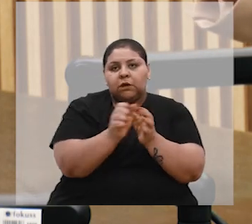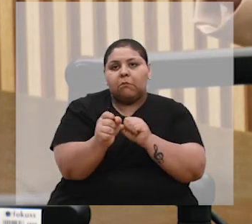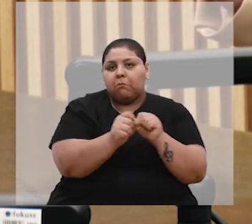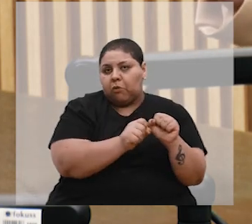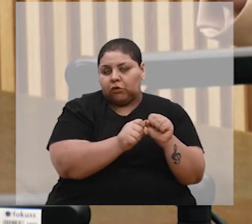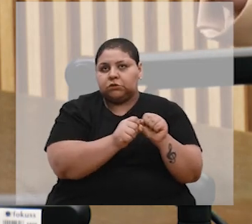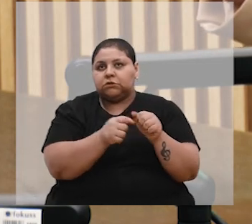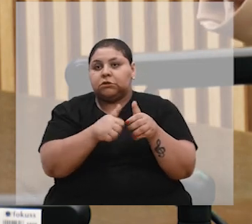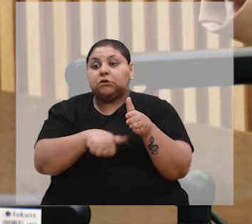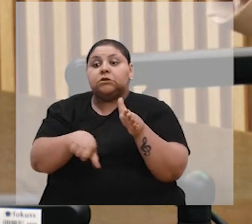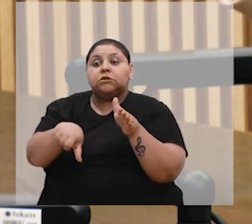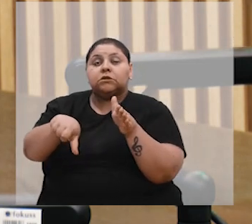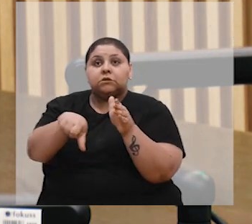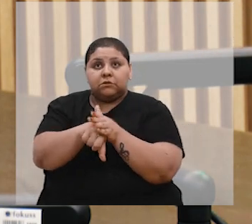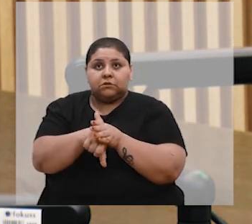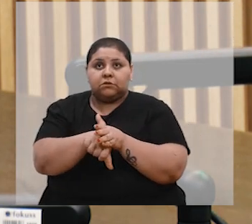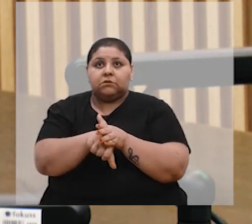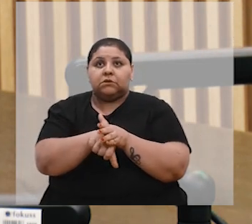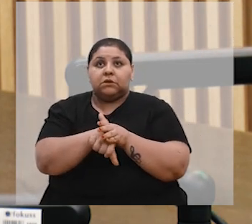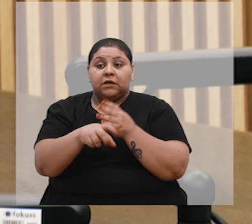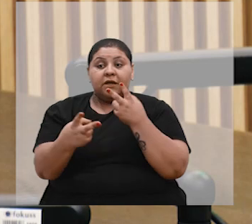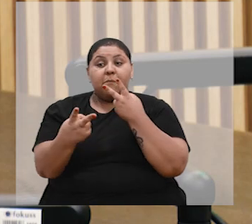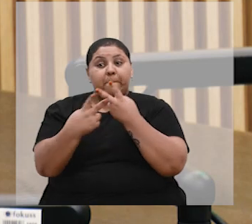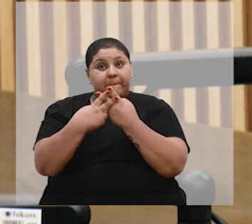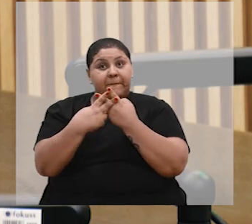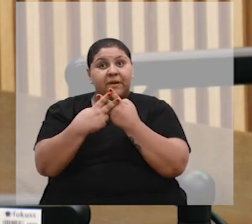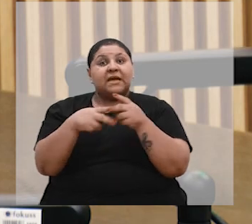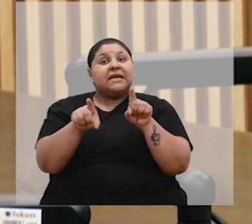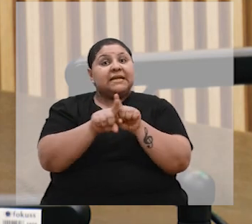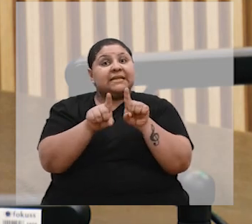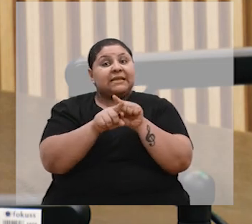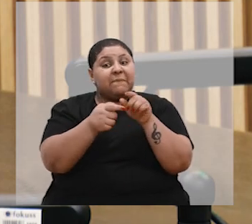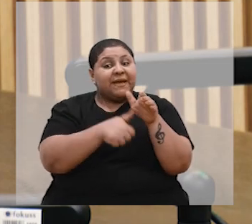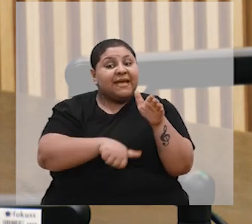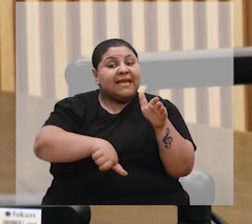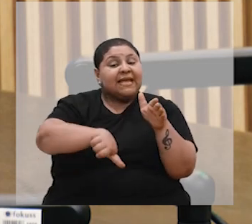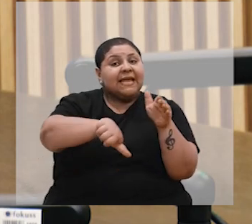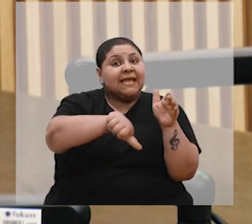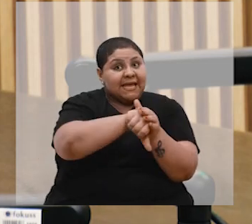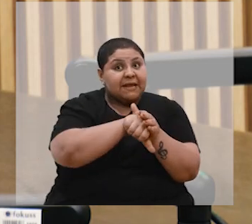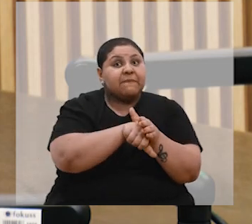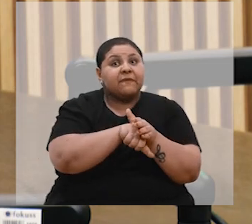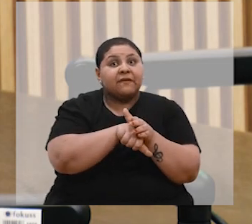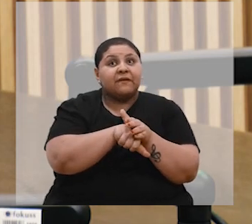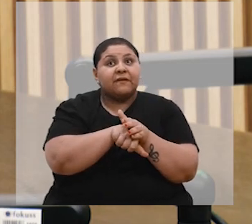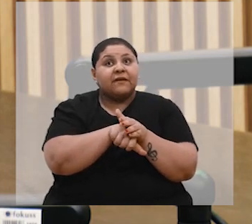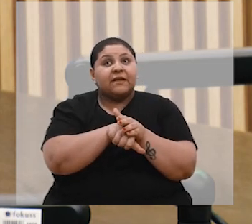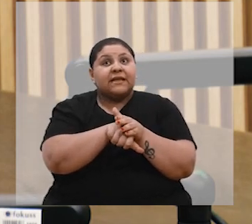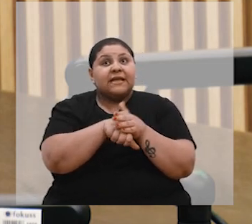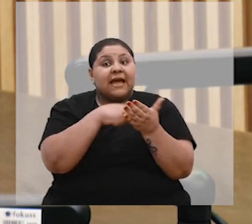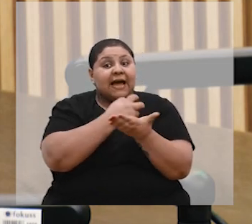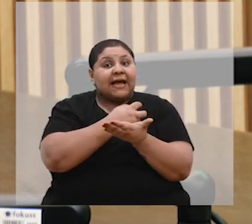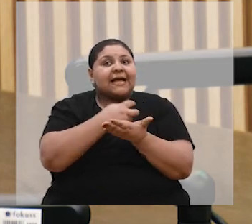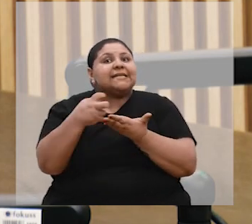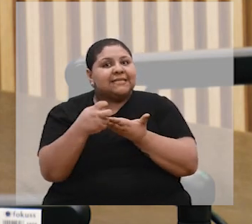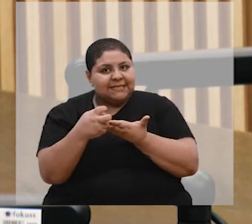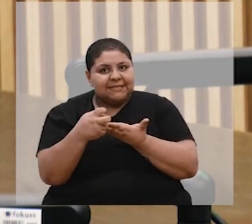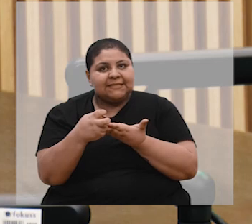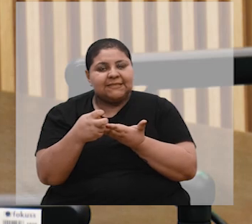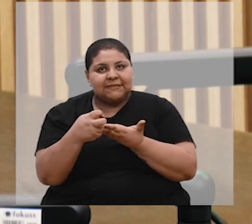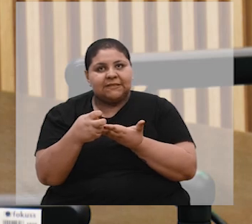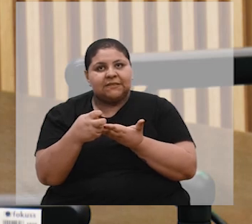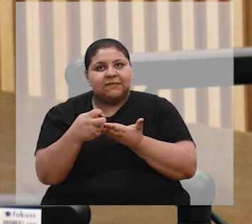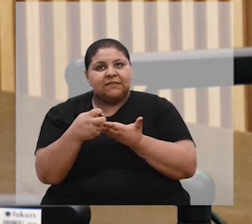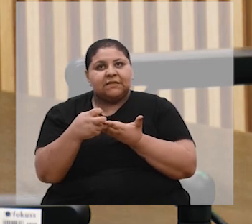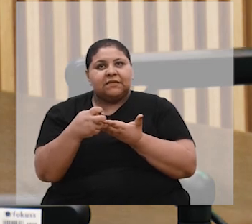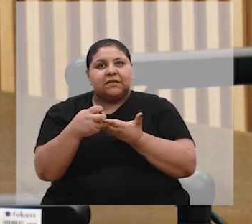pode ter crimes que implicam em detenção e a gente também pode, em relação aos candidatos, ter a cassação deles, né? Eles ficam